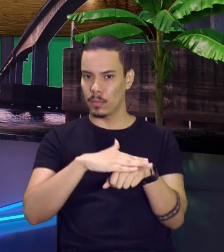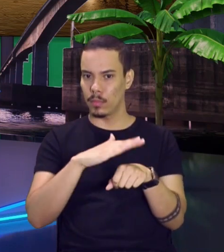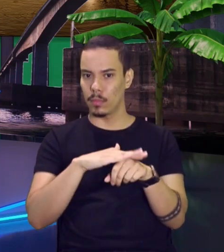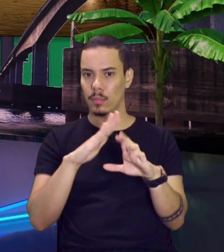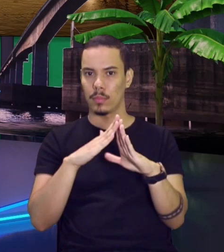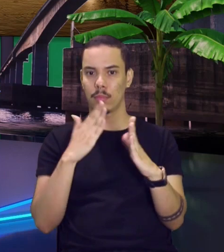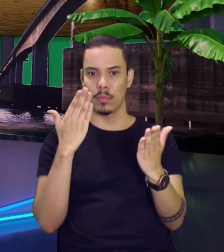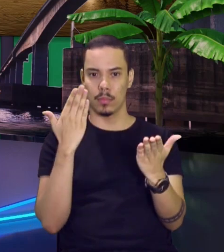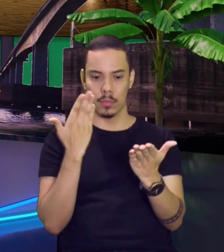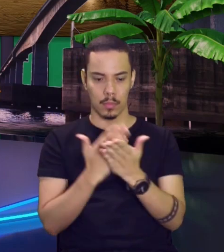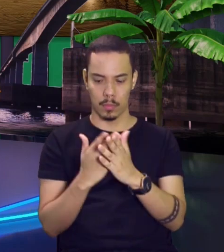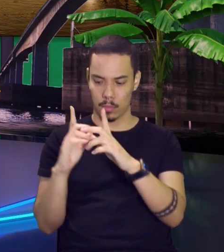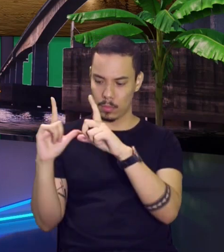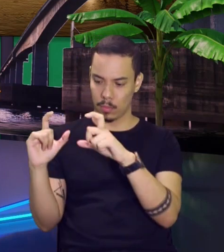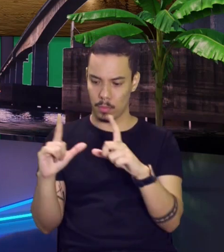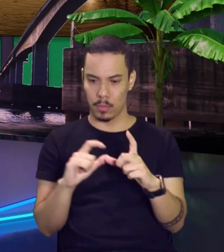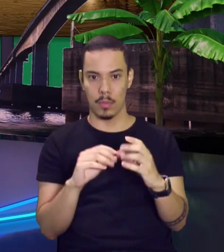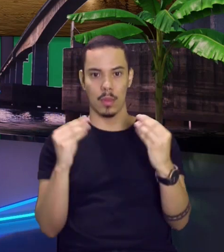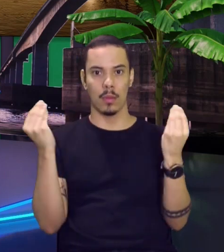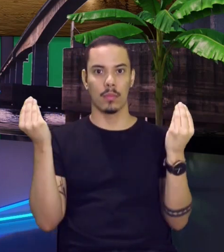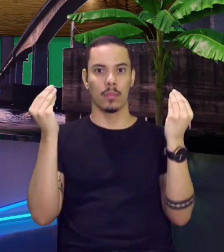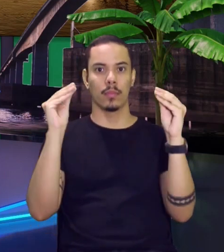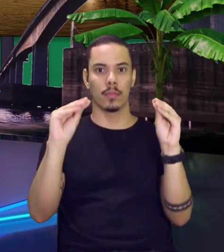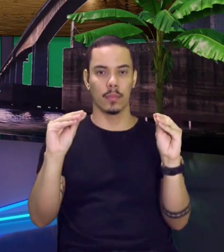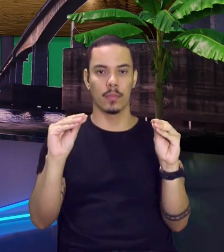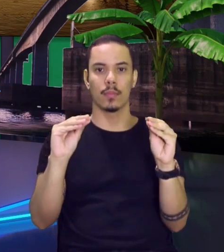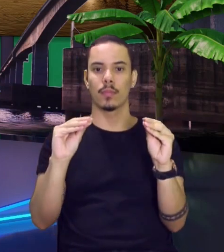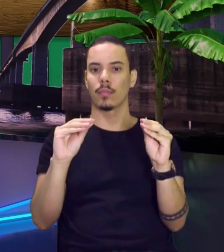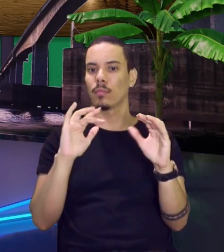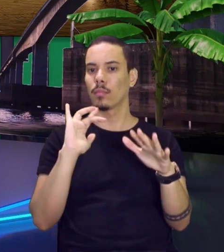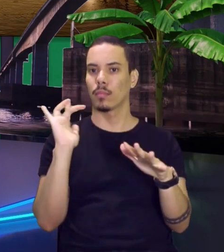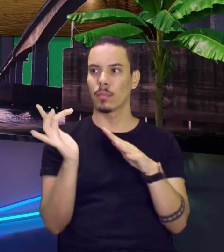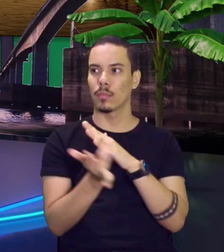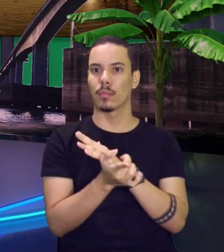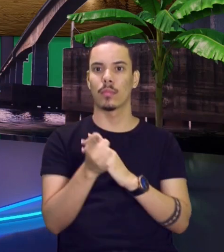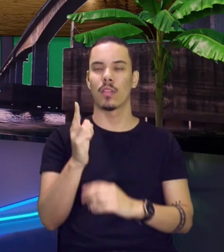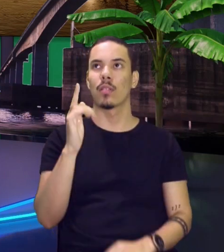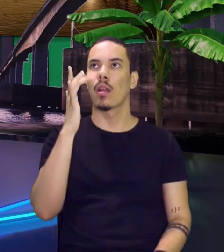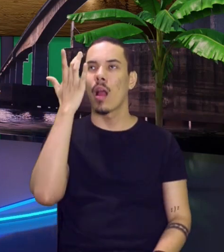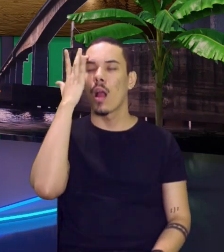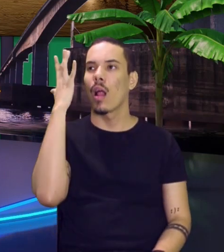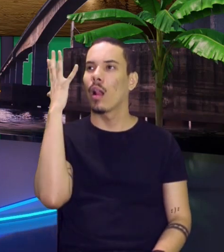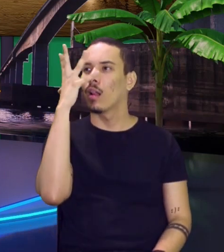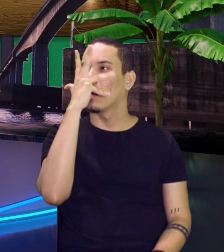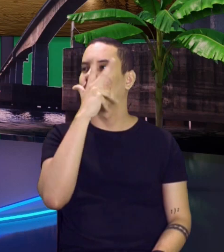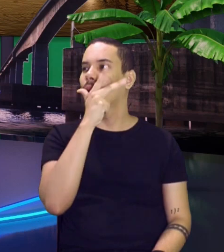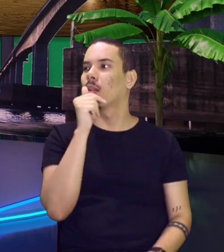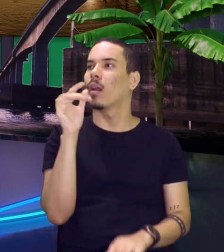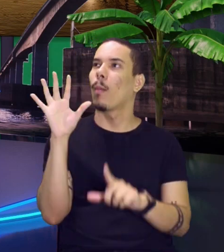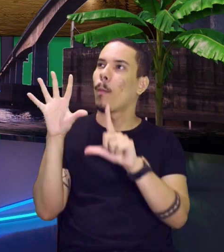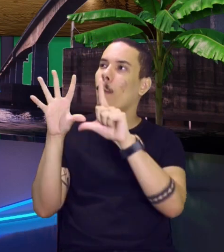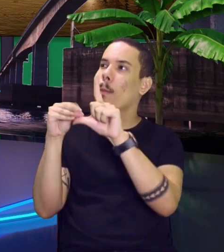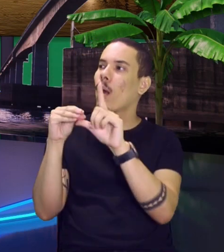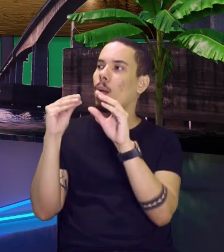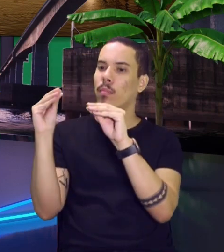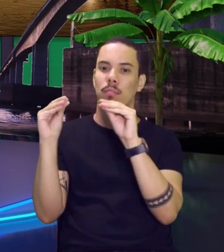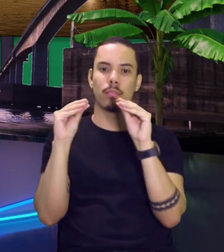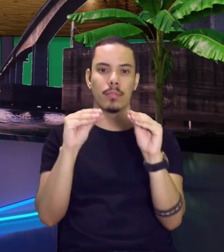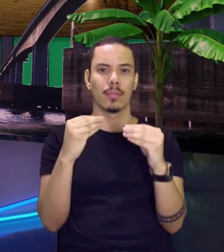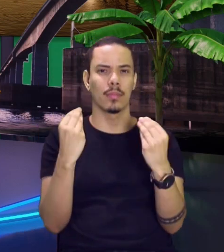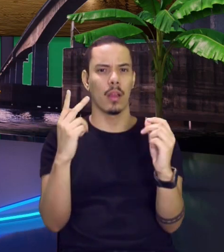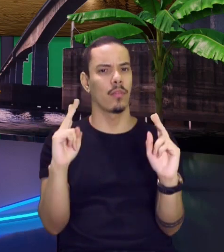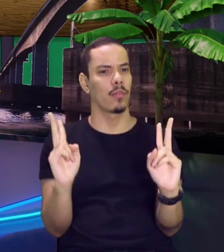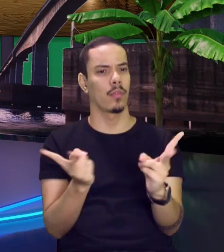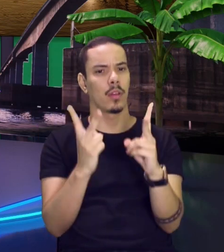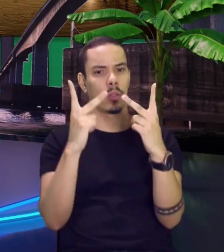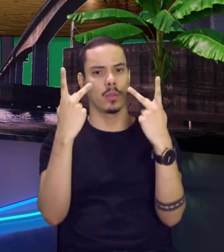nas redes sociais aquela paisagem que você acha linda e valorize o seu lugar,